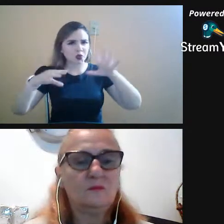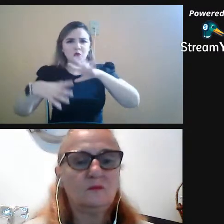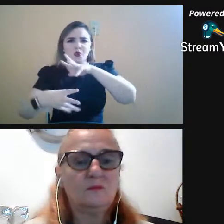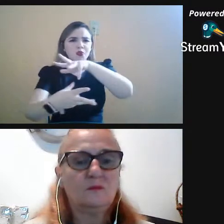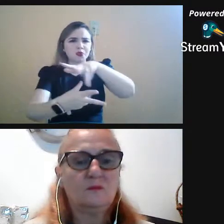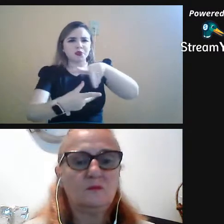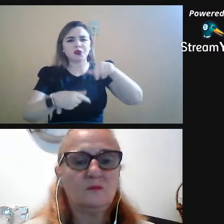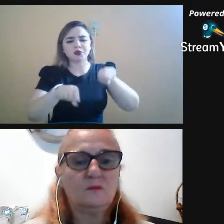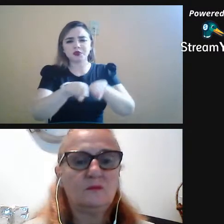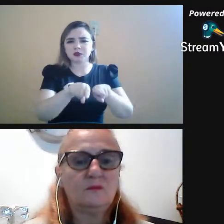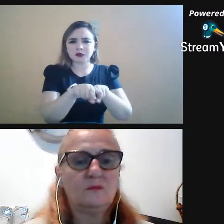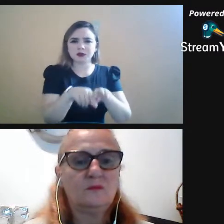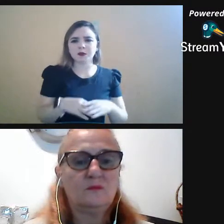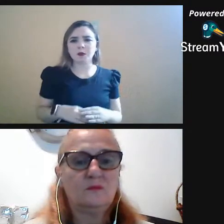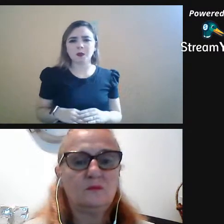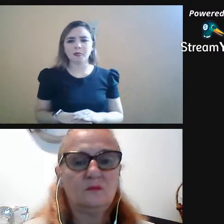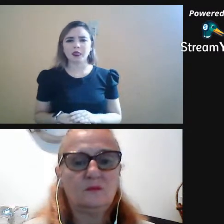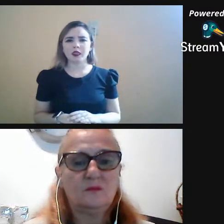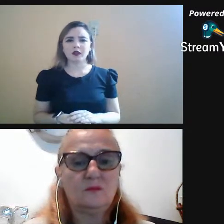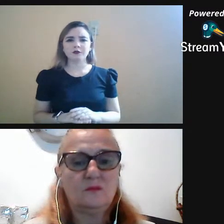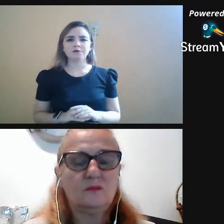afora.